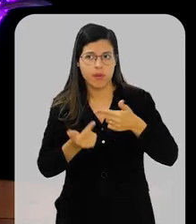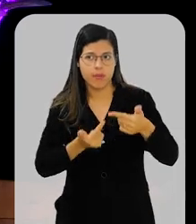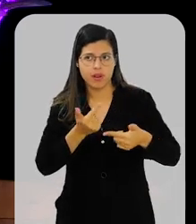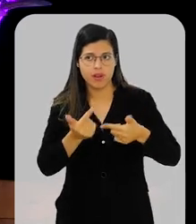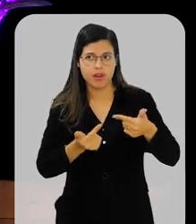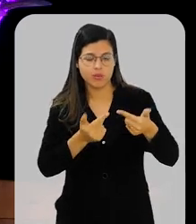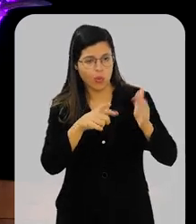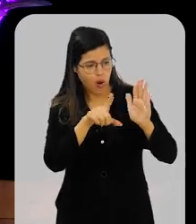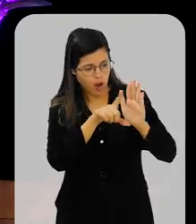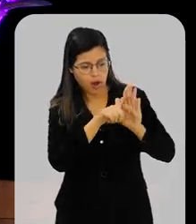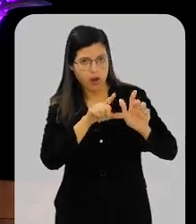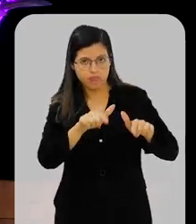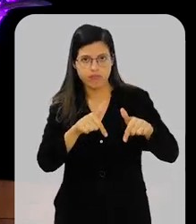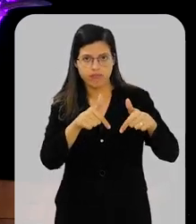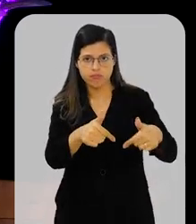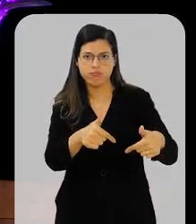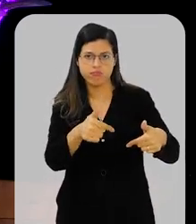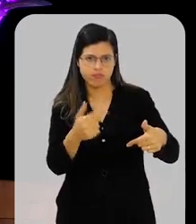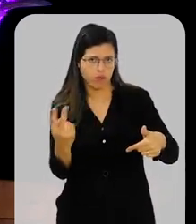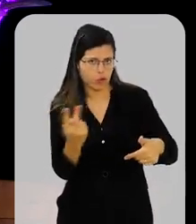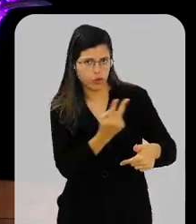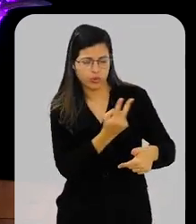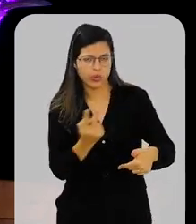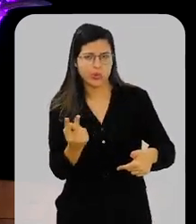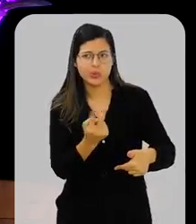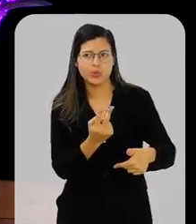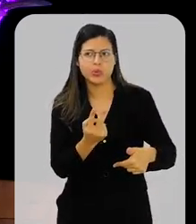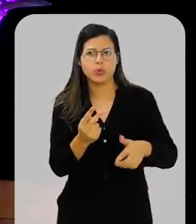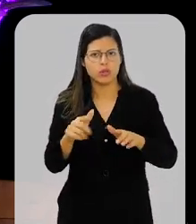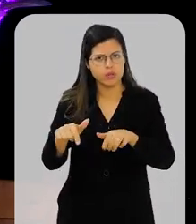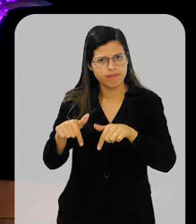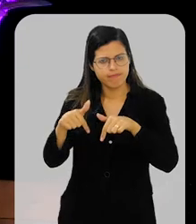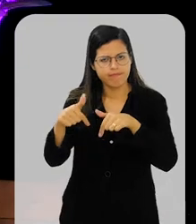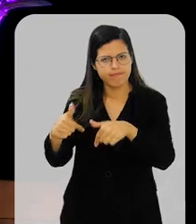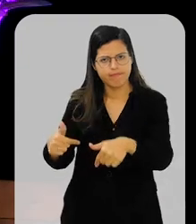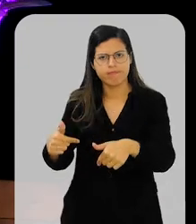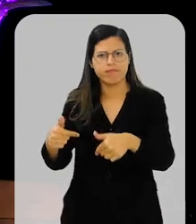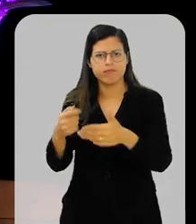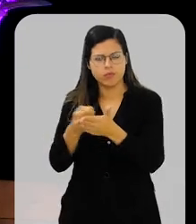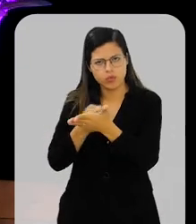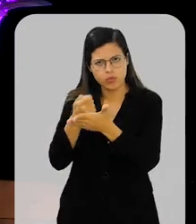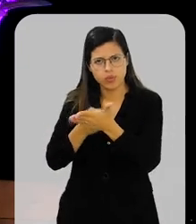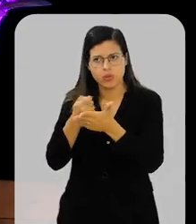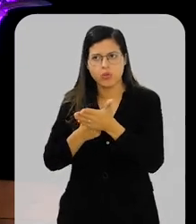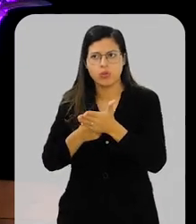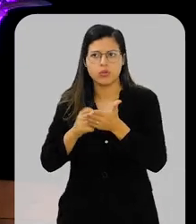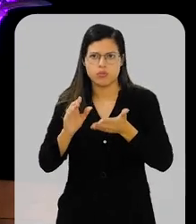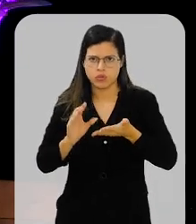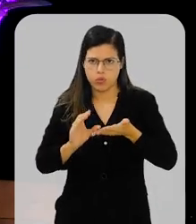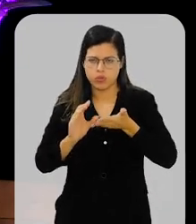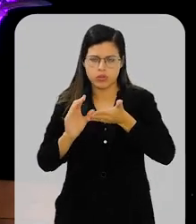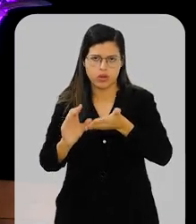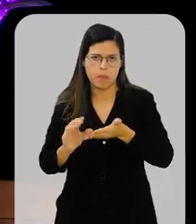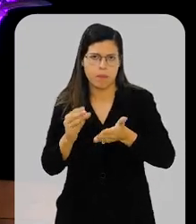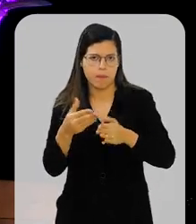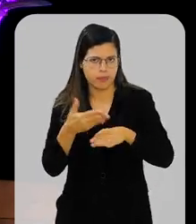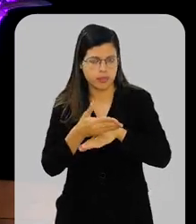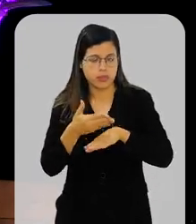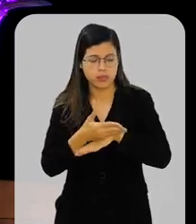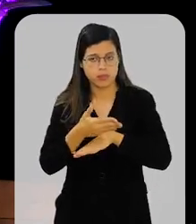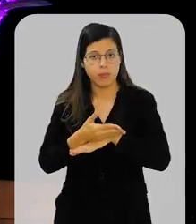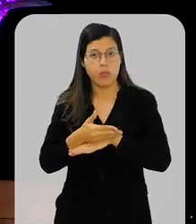Nós estamos trabalhando como operação da lei, doutora Fátima, e eu também, como ativista e membro de conselho de